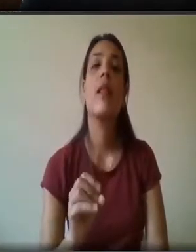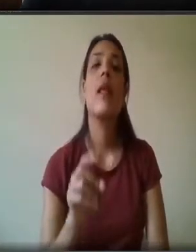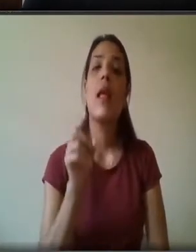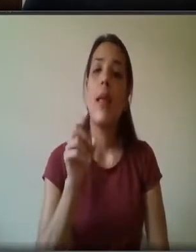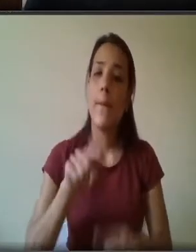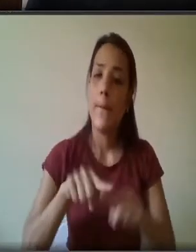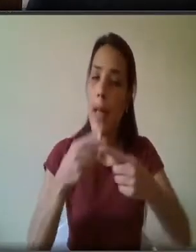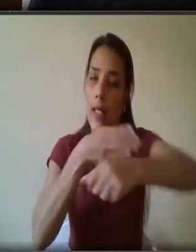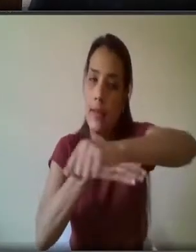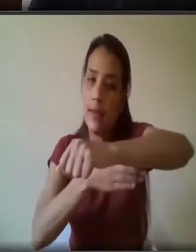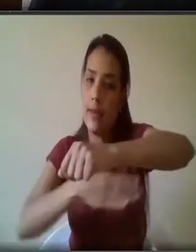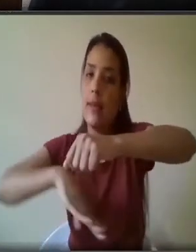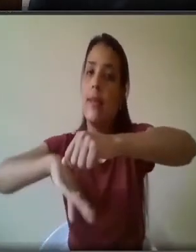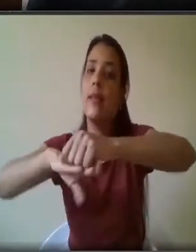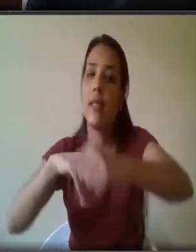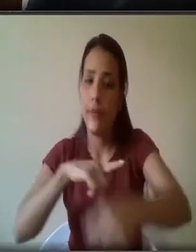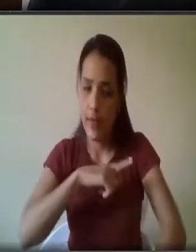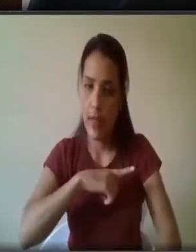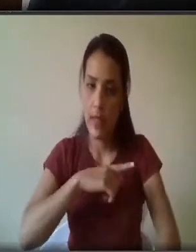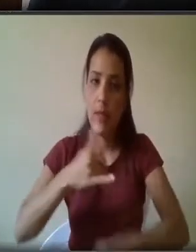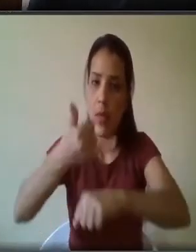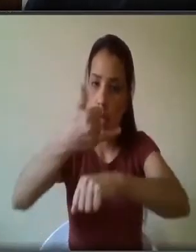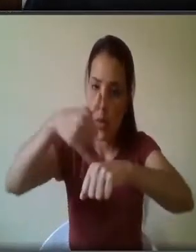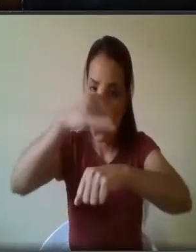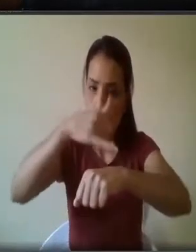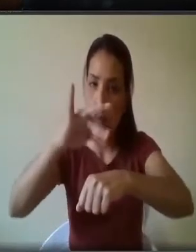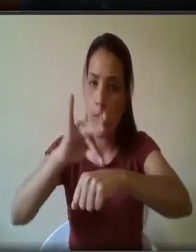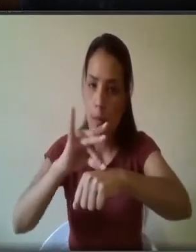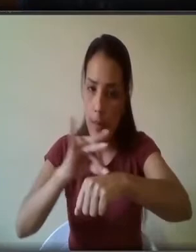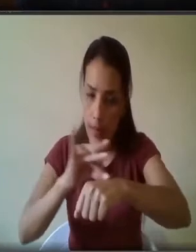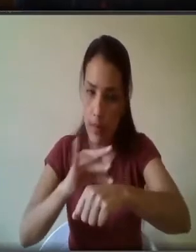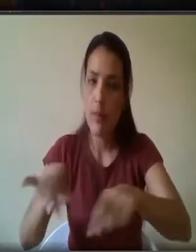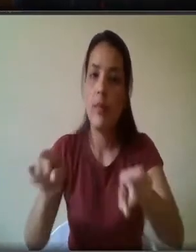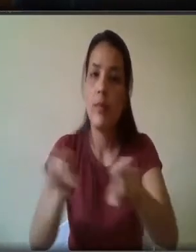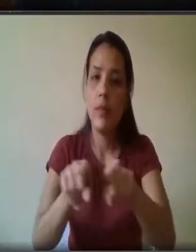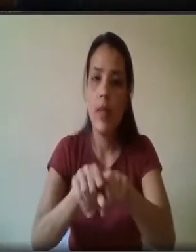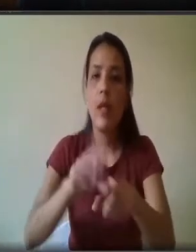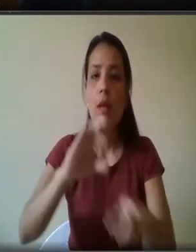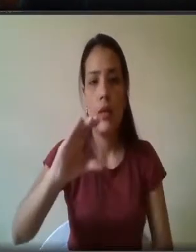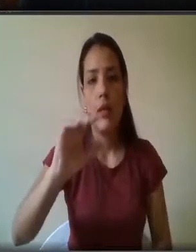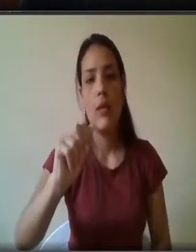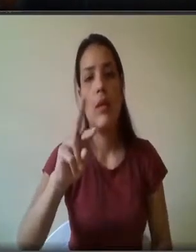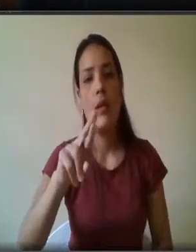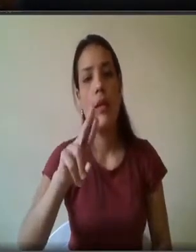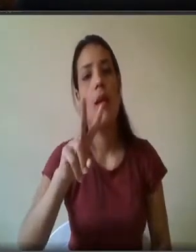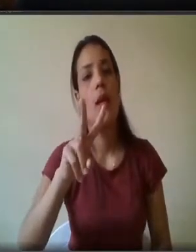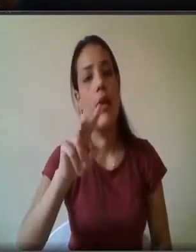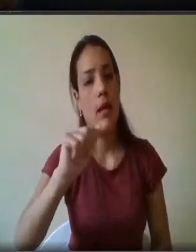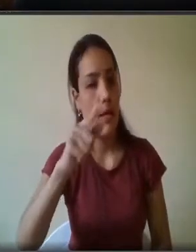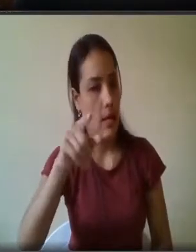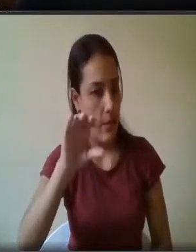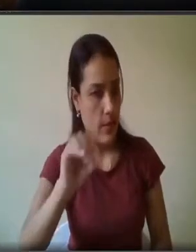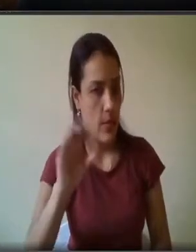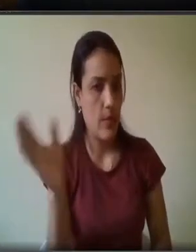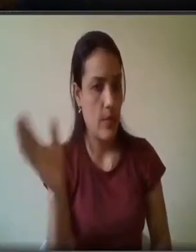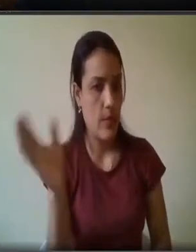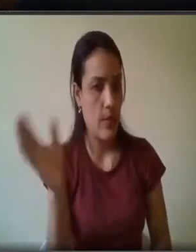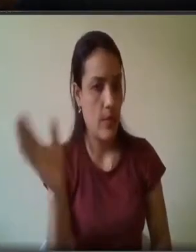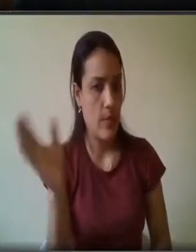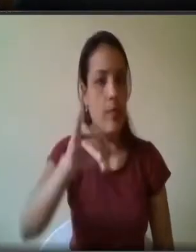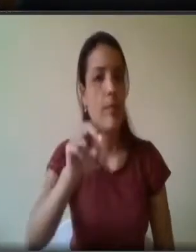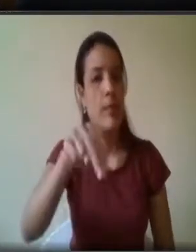mineral e do petróleo. E, por fim, tá? Os movimentos na Terra também deram origem a